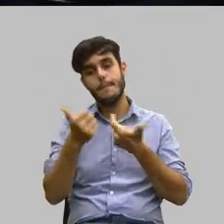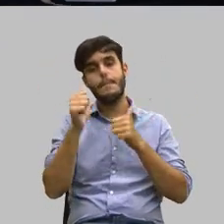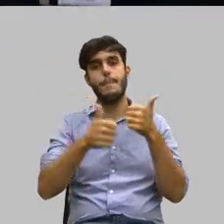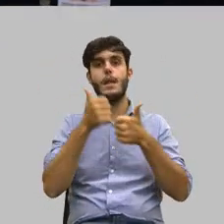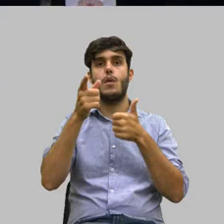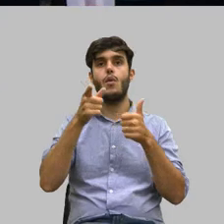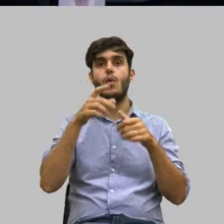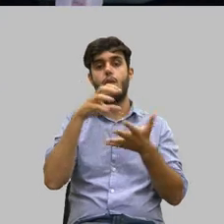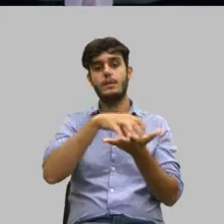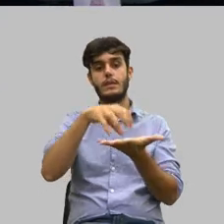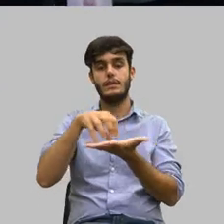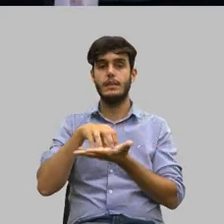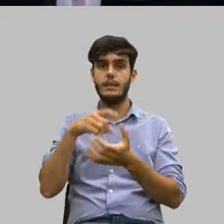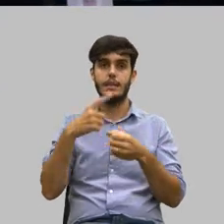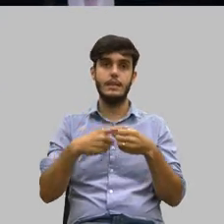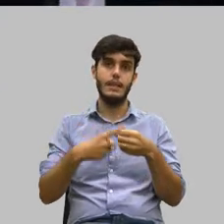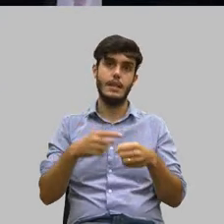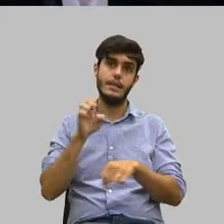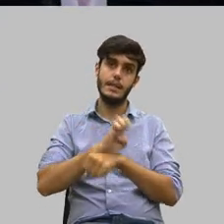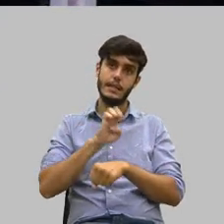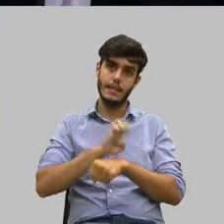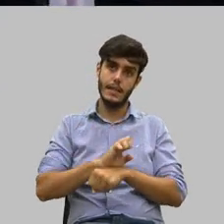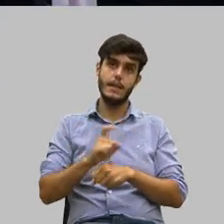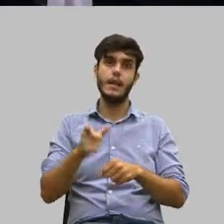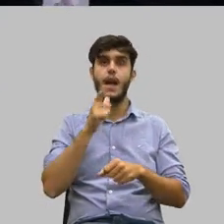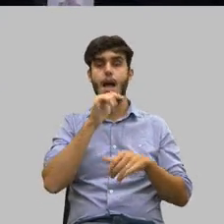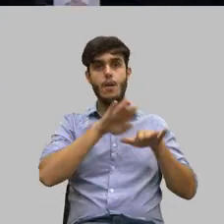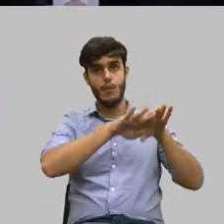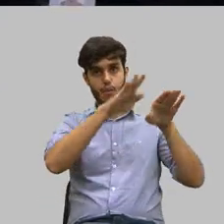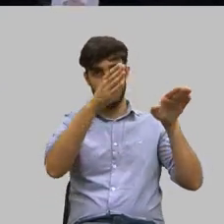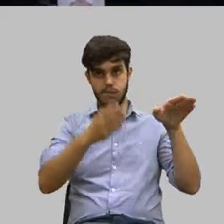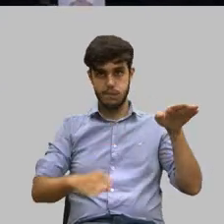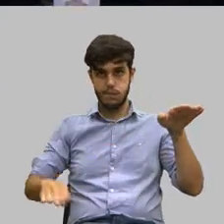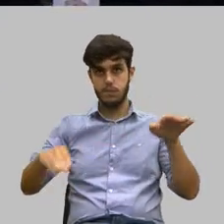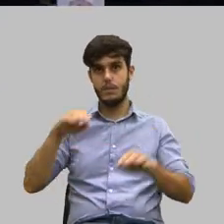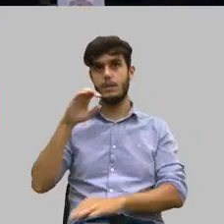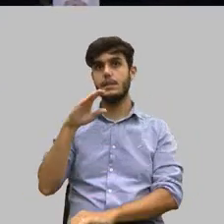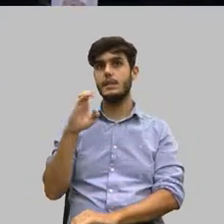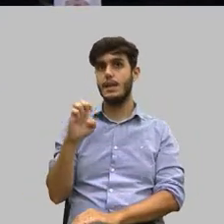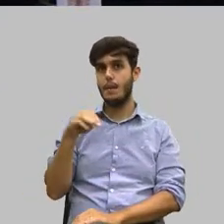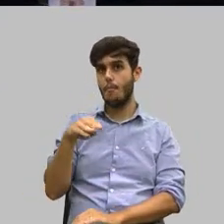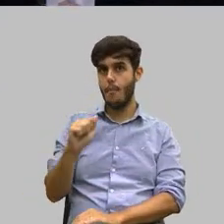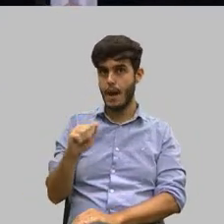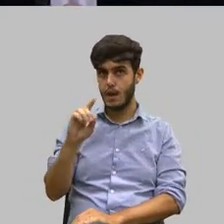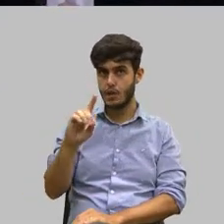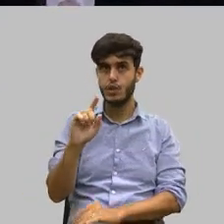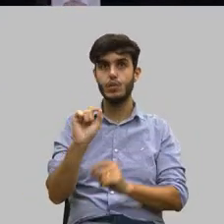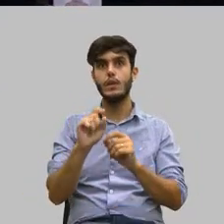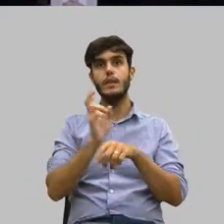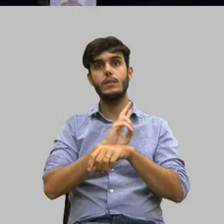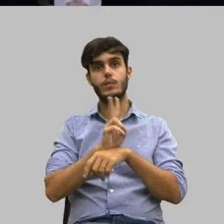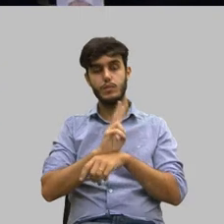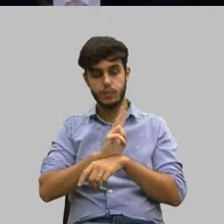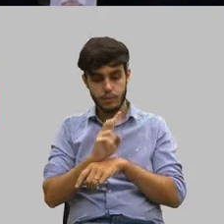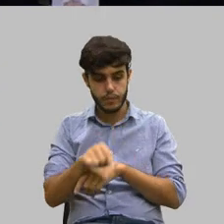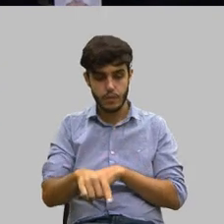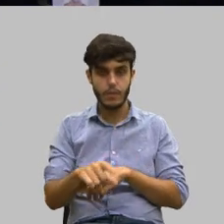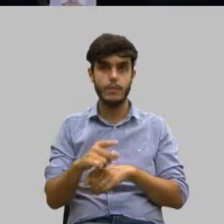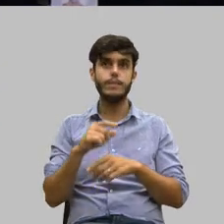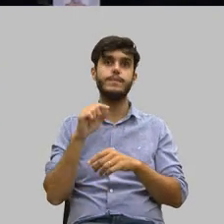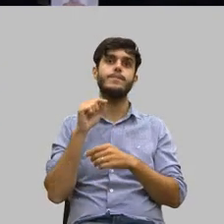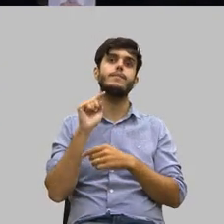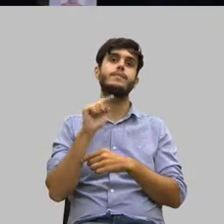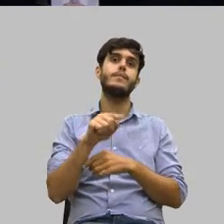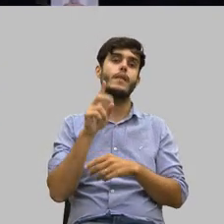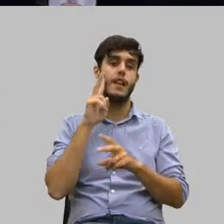relação às barragens a gente faz já junto com a semad com outros órgãos a monitorização a a